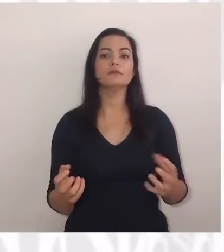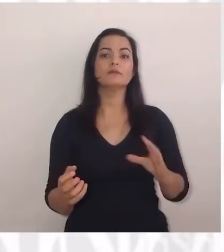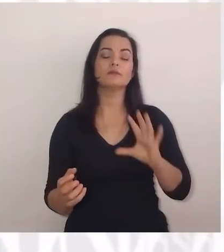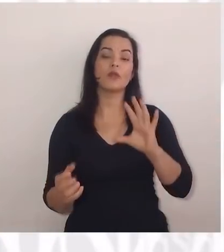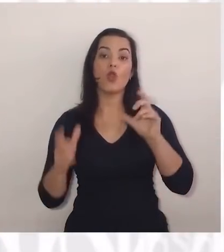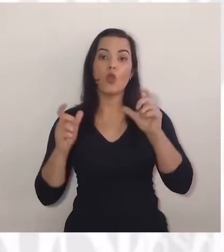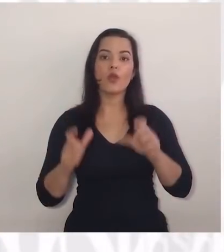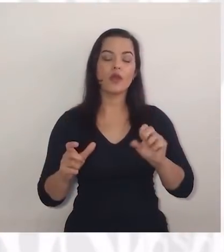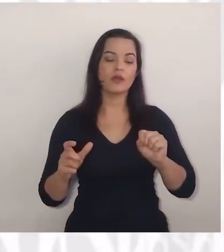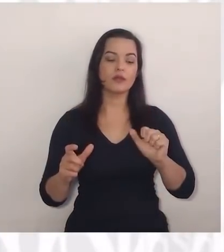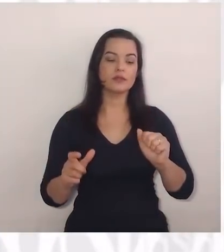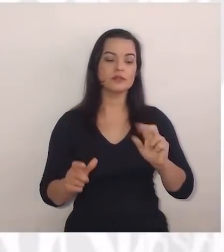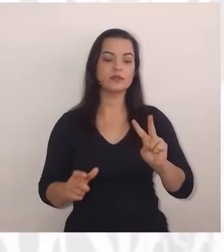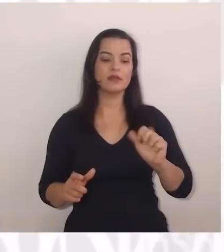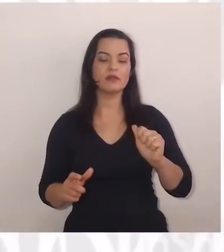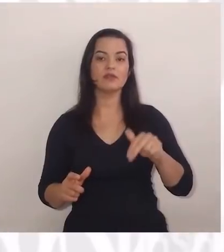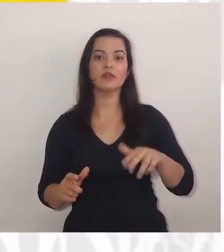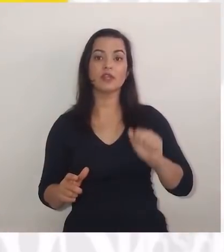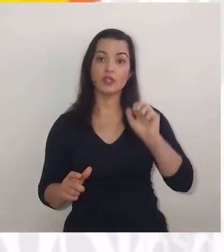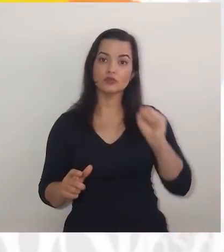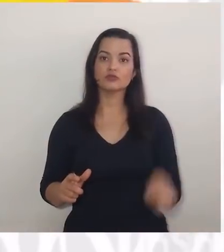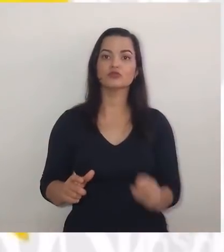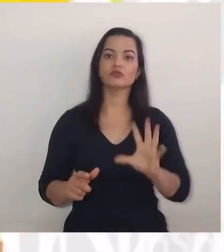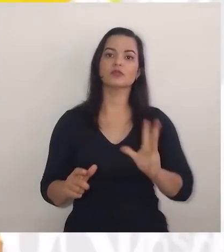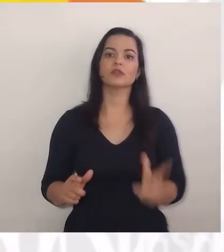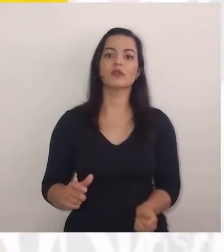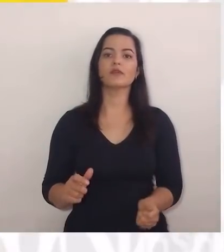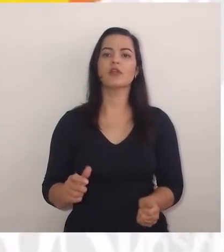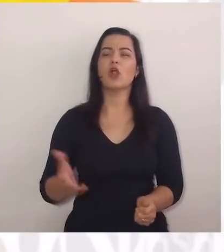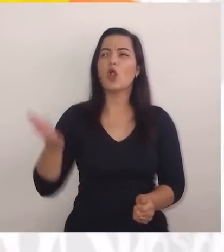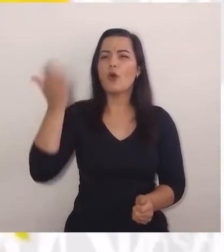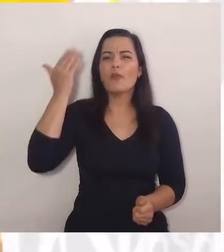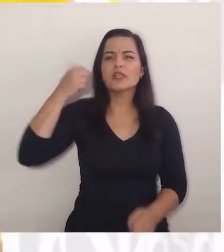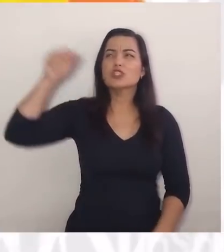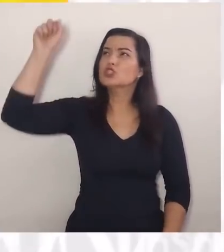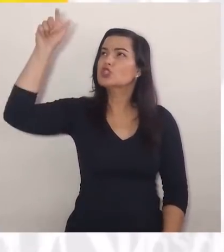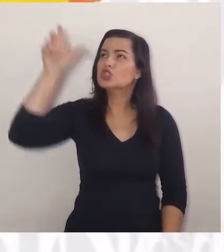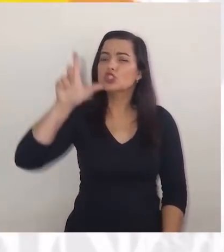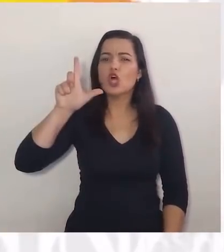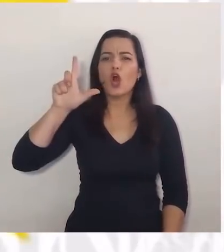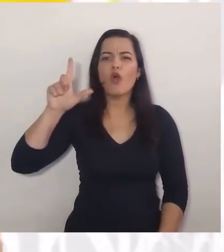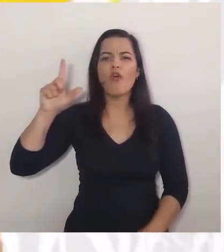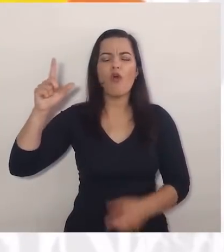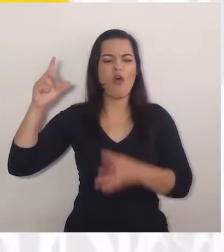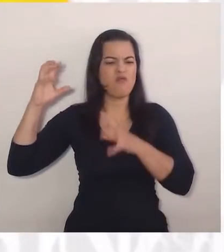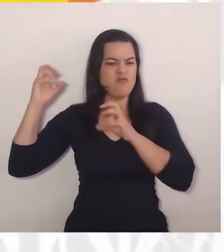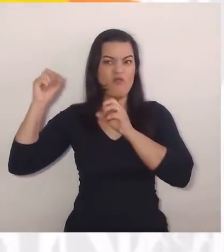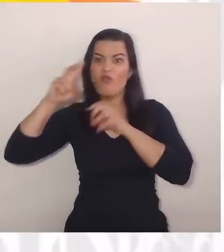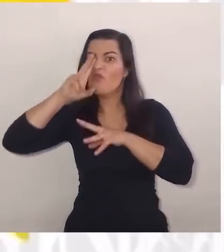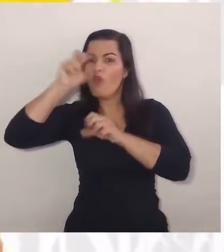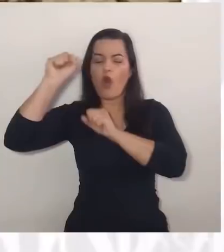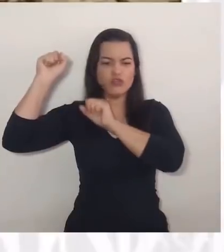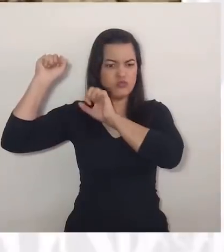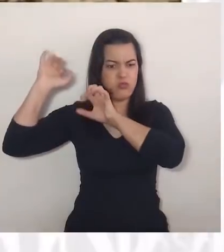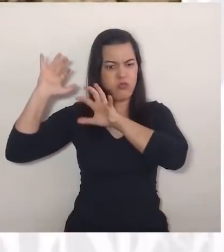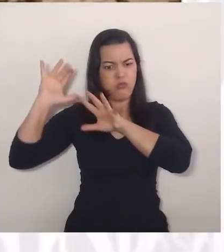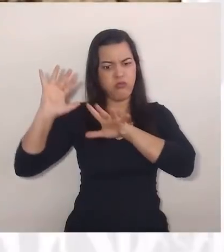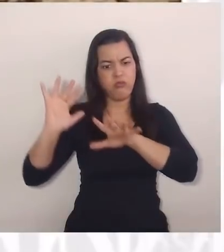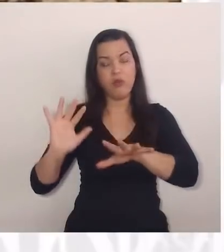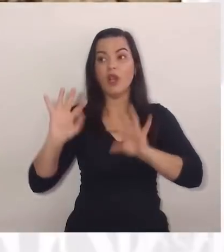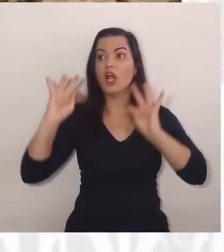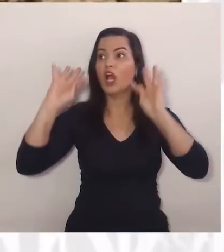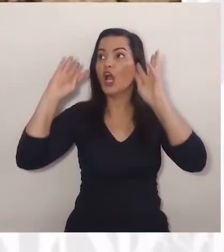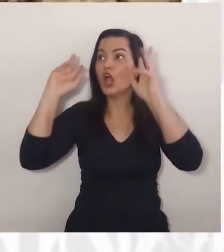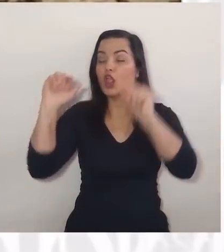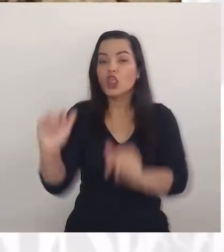África. O sol, inicialmente, castigava todos os seres vivos, plantas